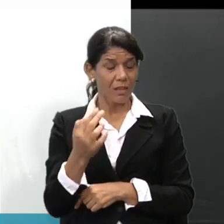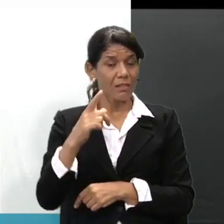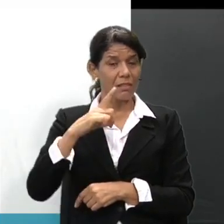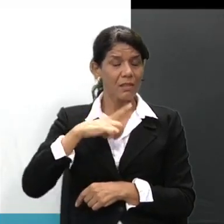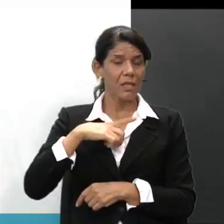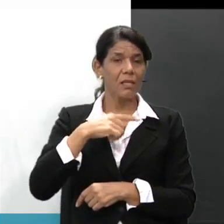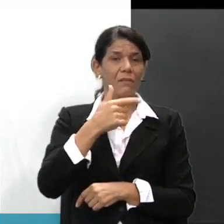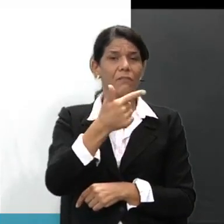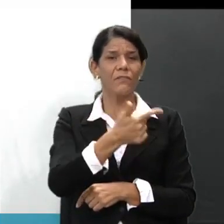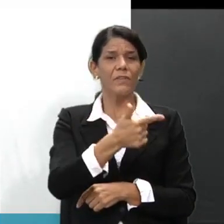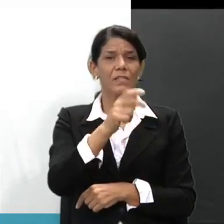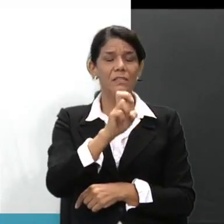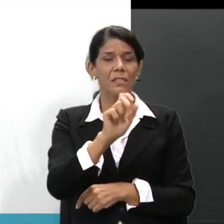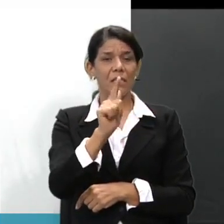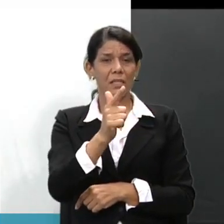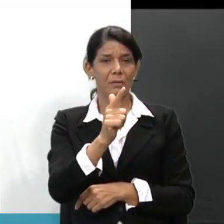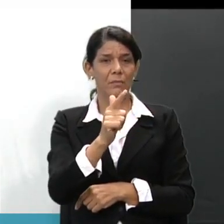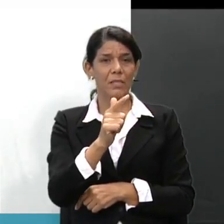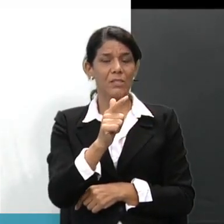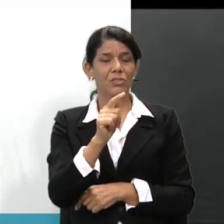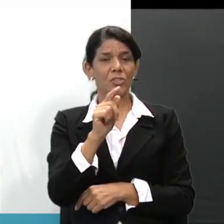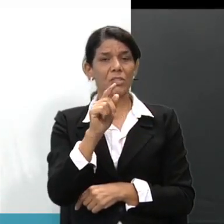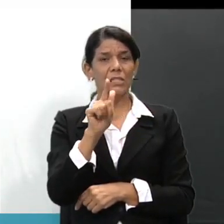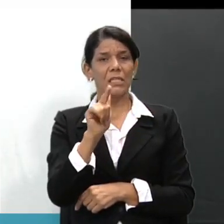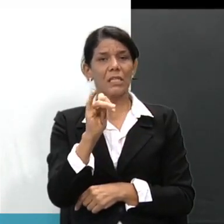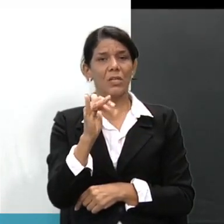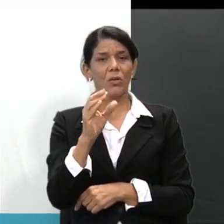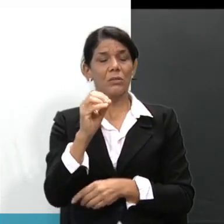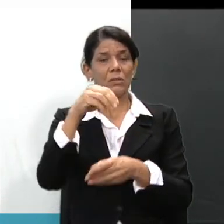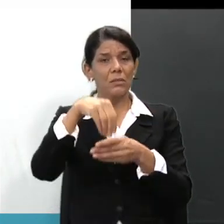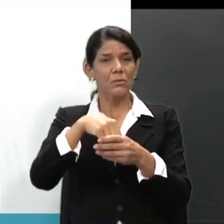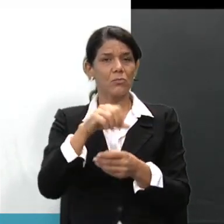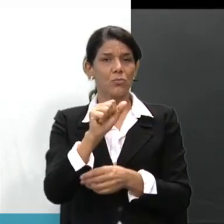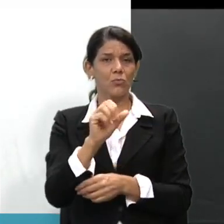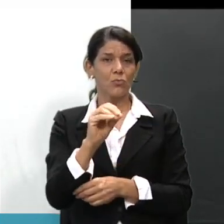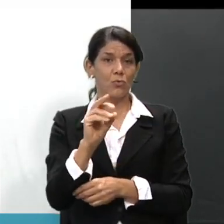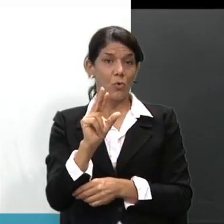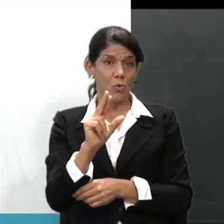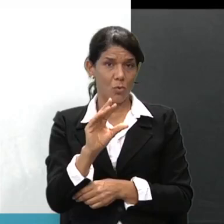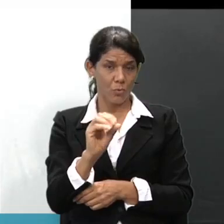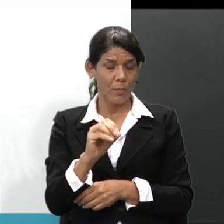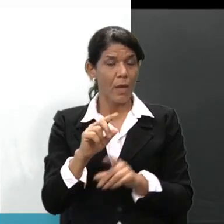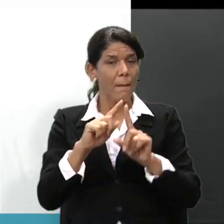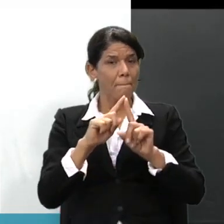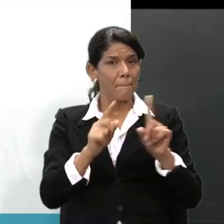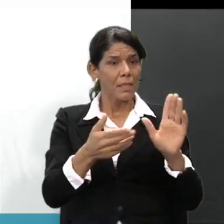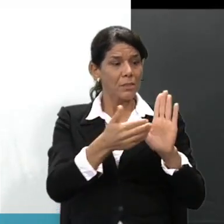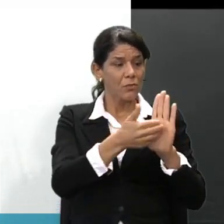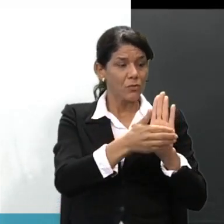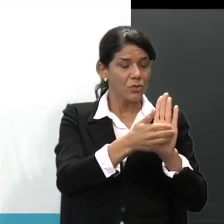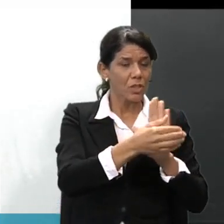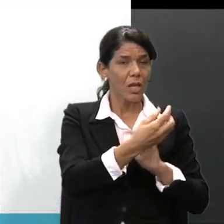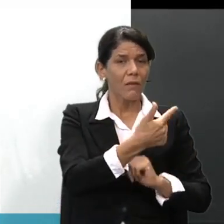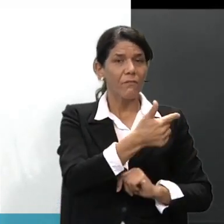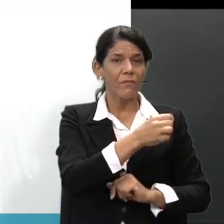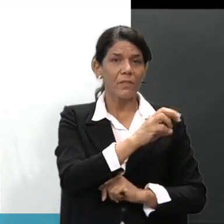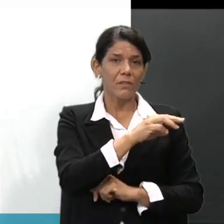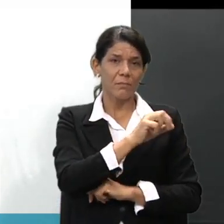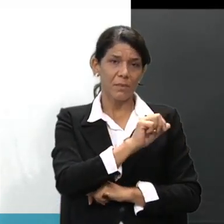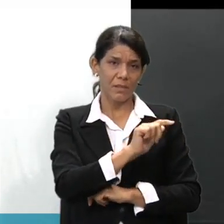existe 25 gramas de glicose nesse soro. Mas eu vou tirar 20